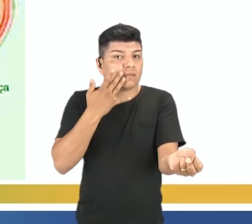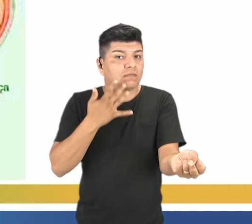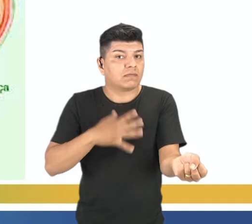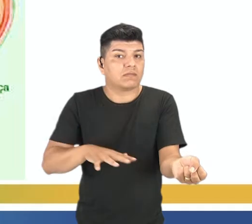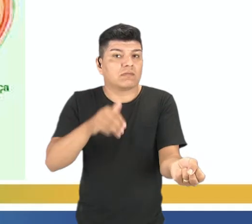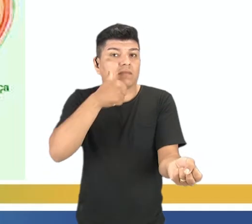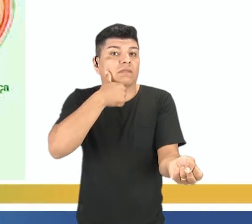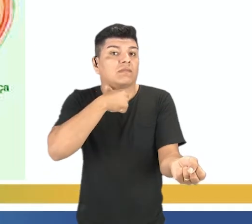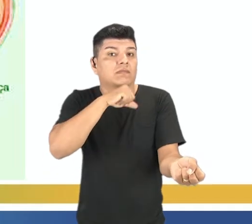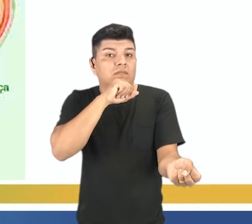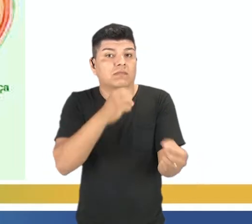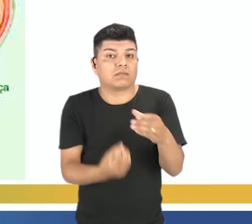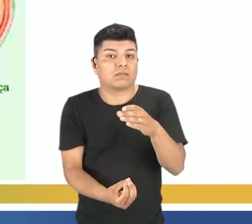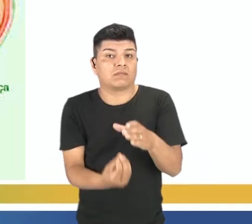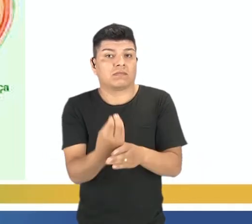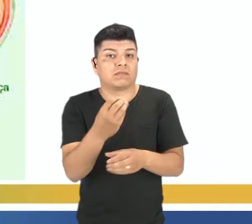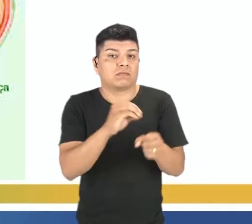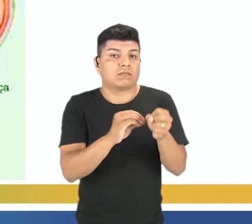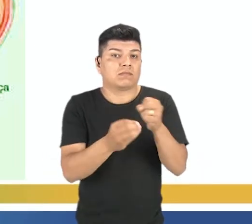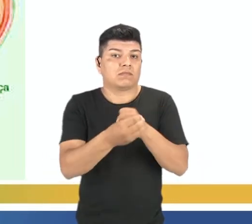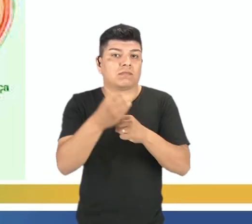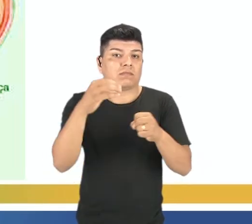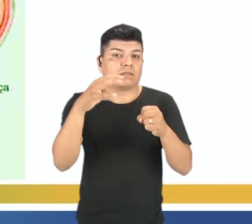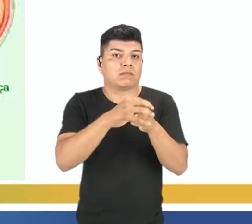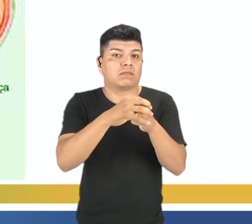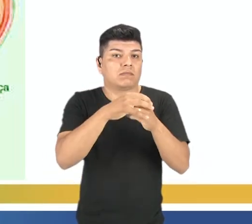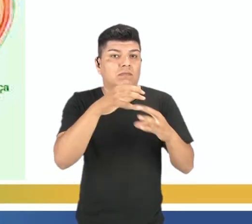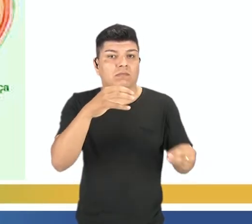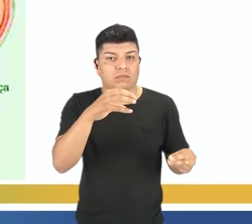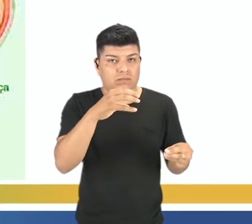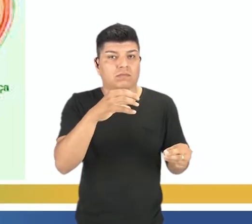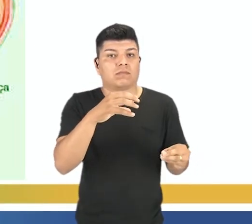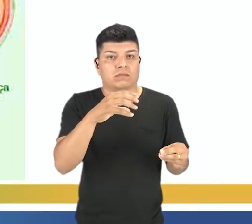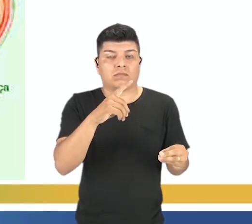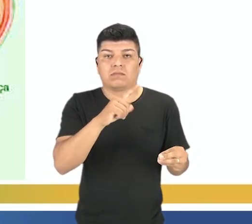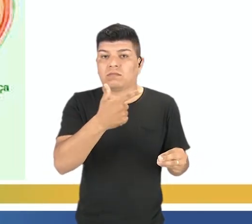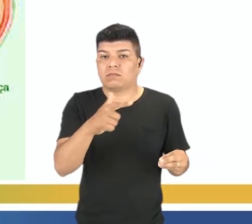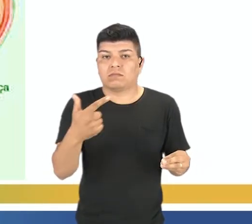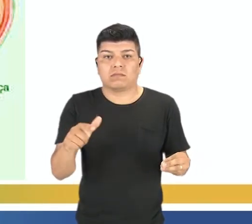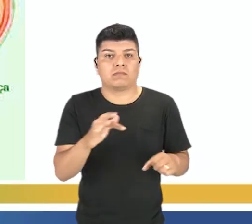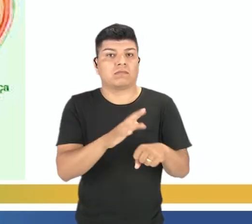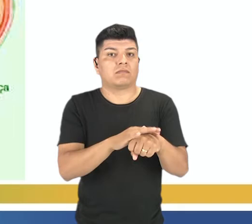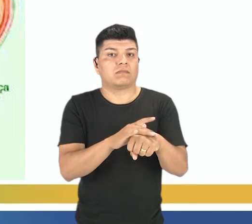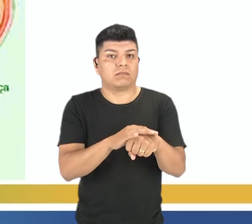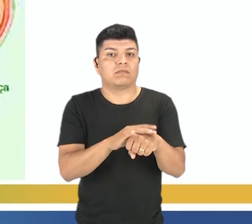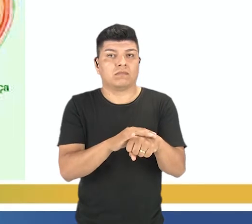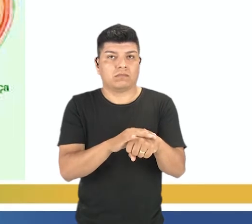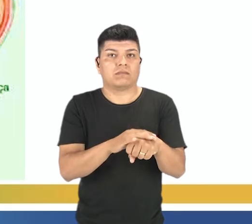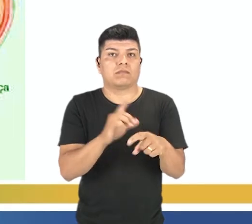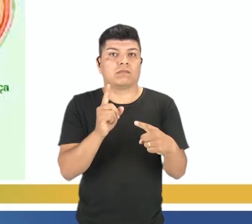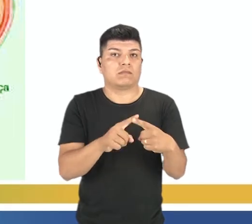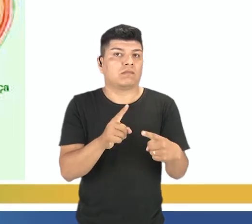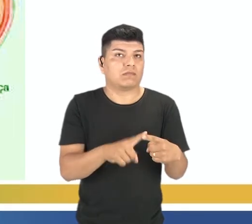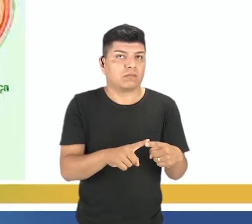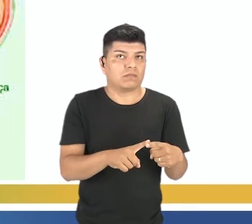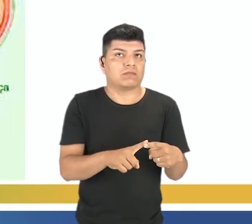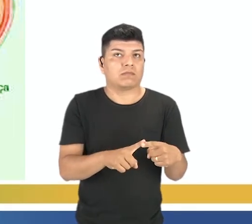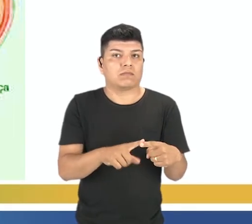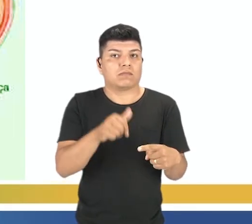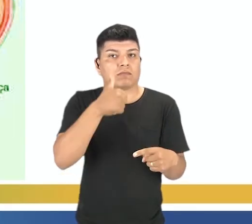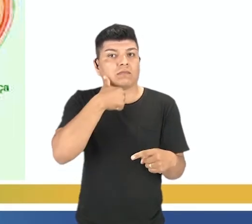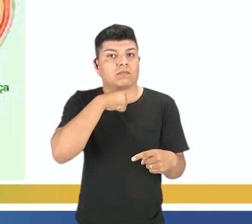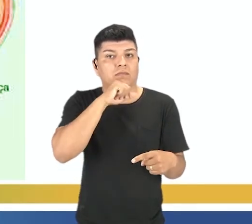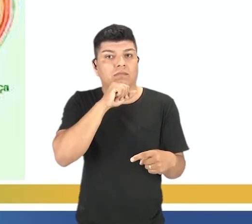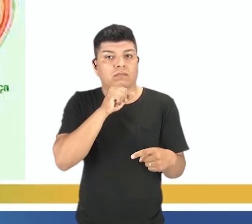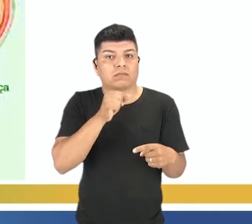e a mãe vai produzir anticorpos. Então, o primeiro filho desse casal, ele não vai ter essa doença, tá? Porque a mãe